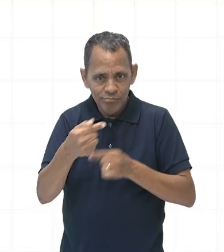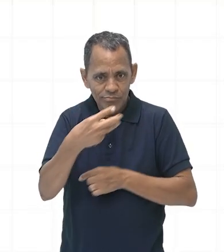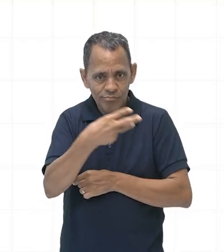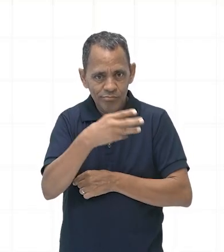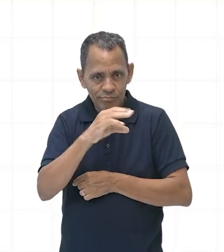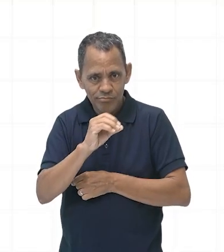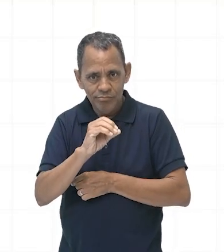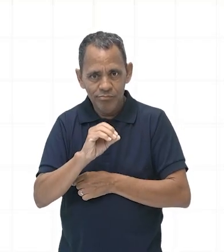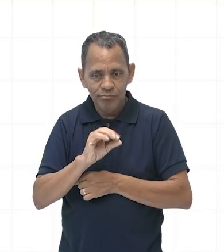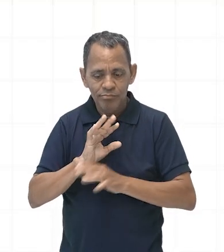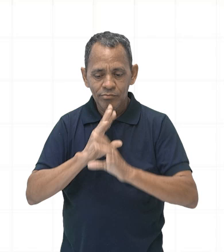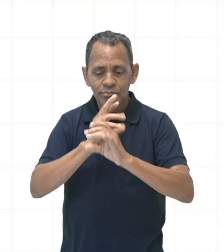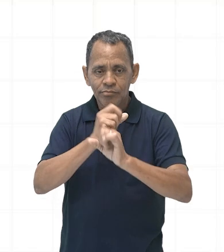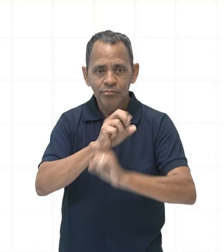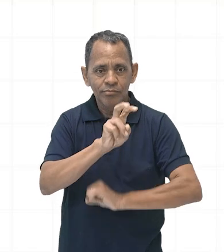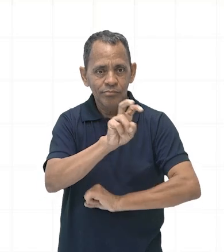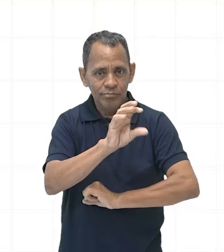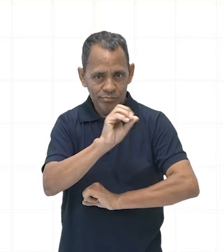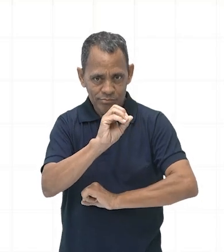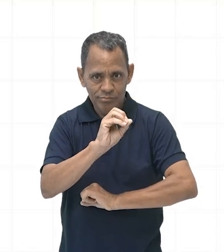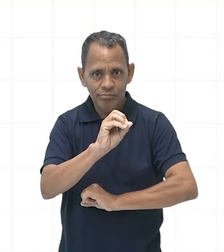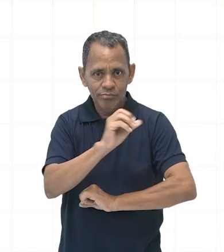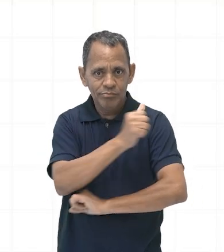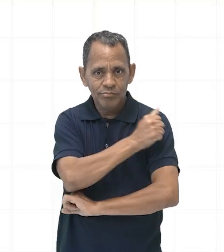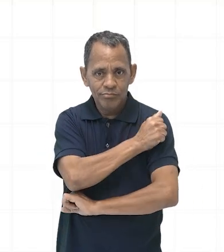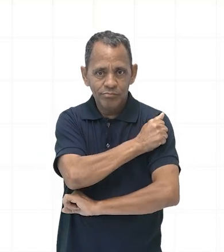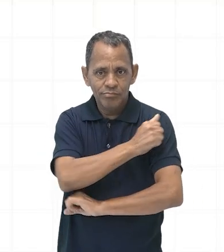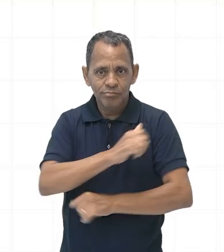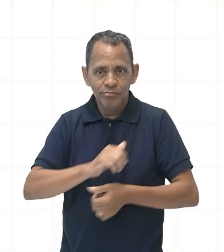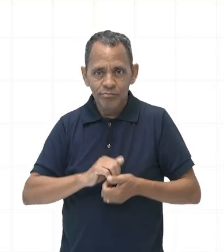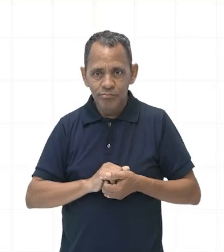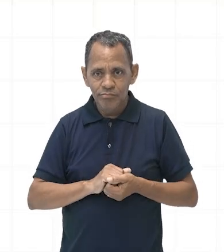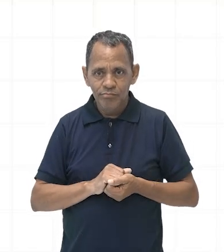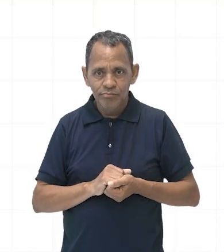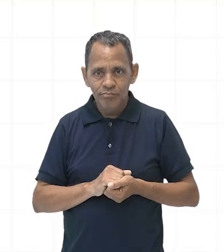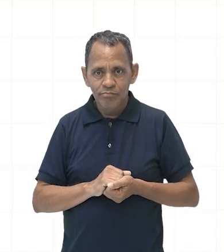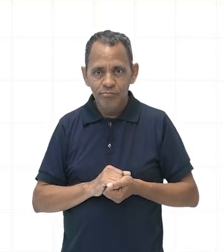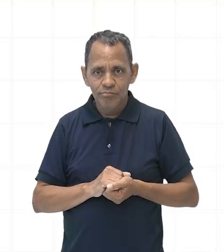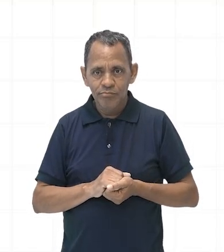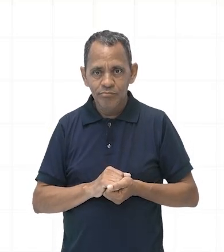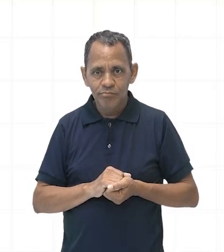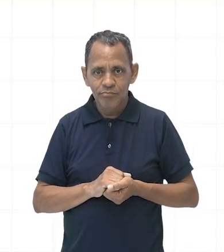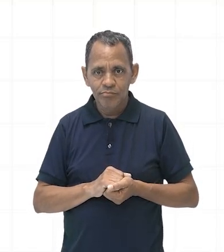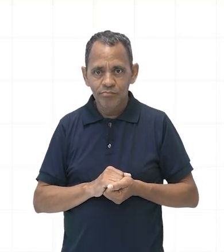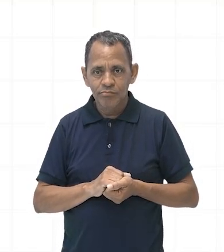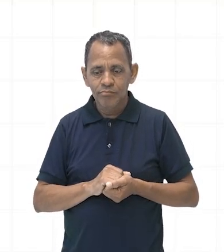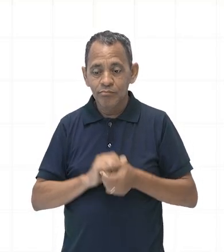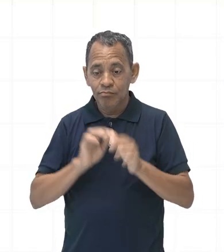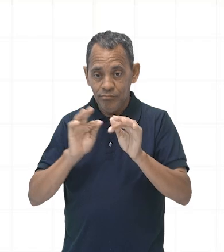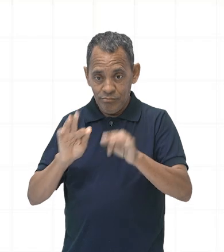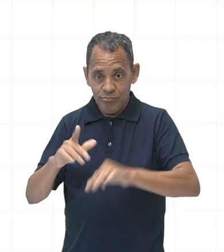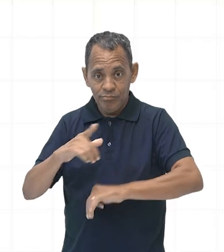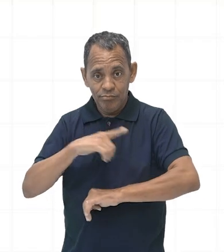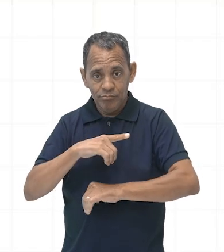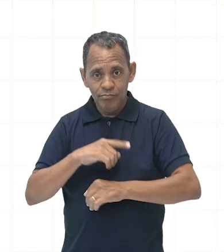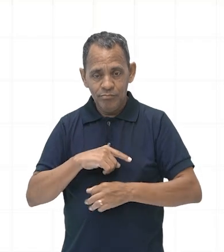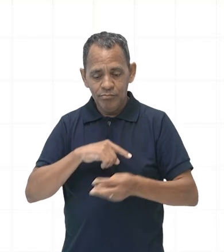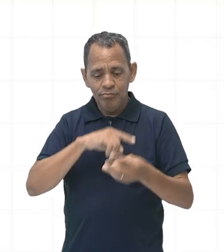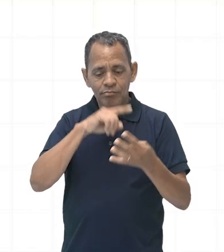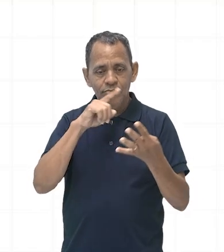30 alunos somaram a esses grupo. E, por fim, nós temos a